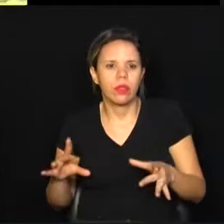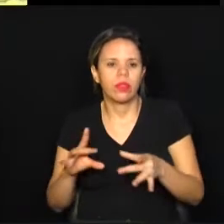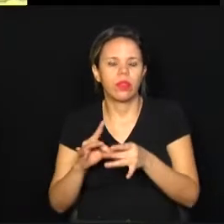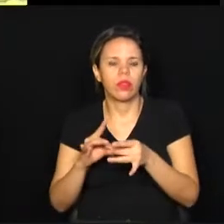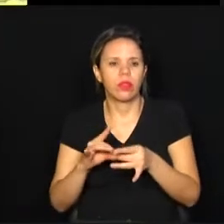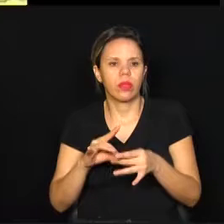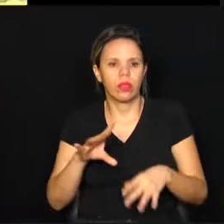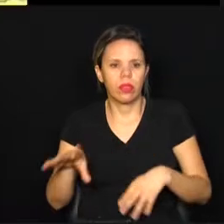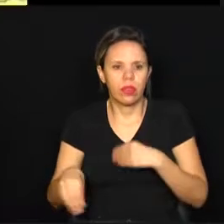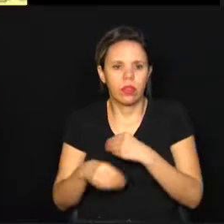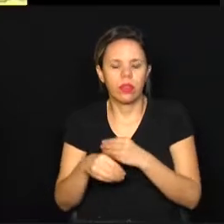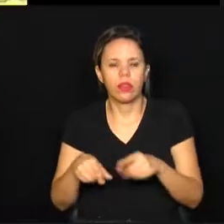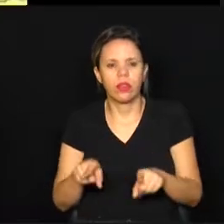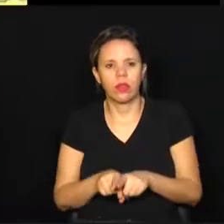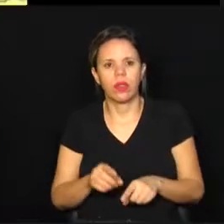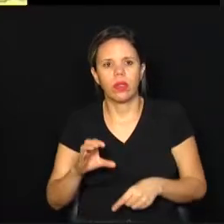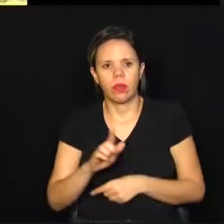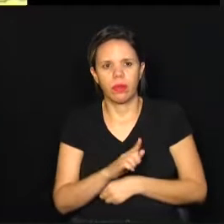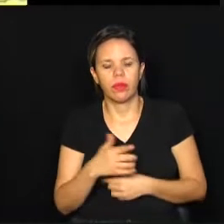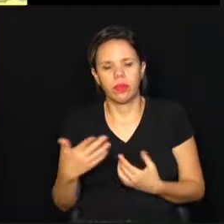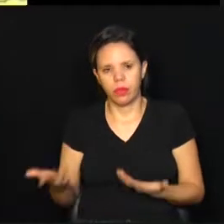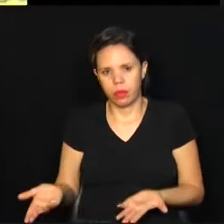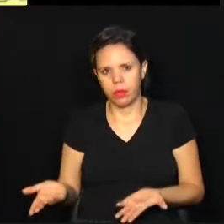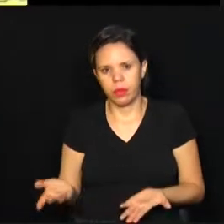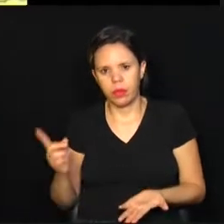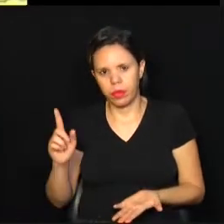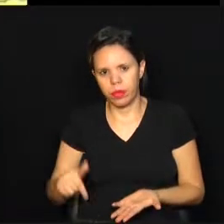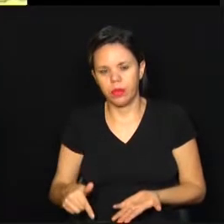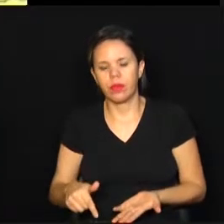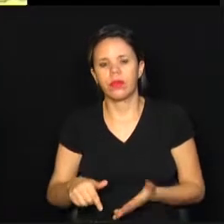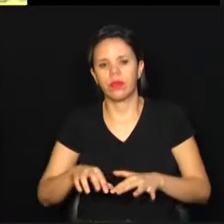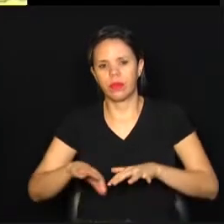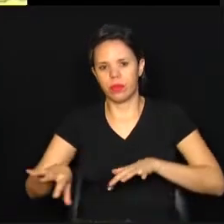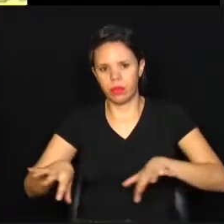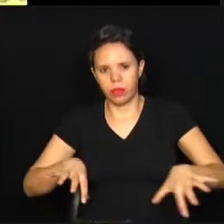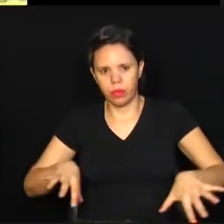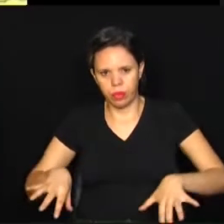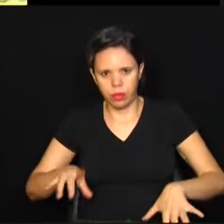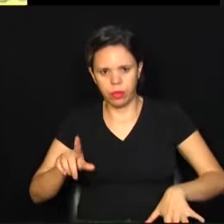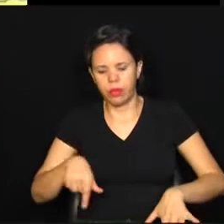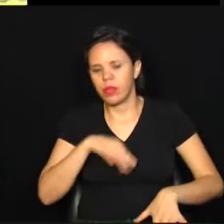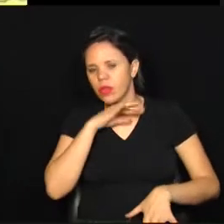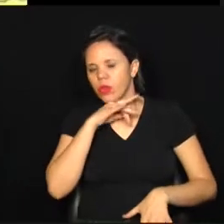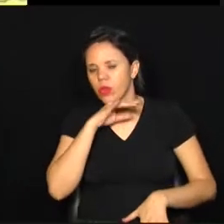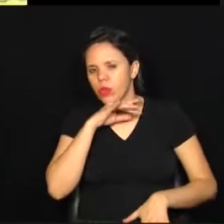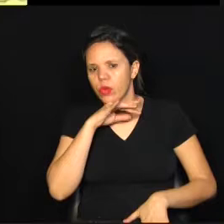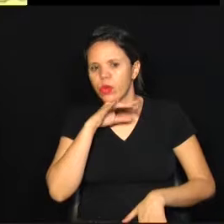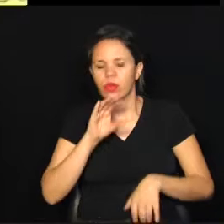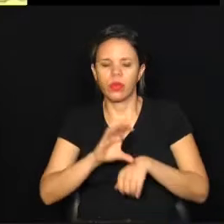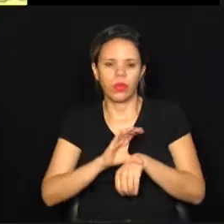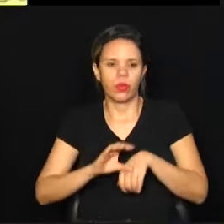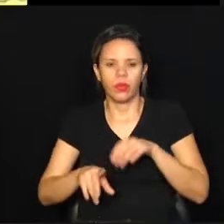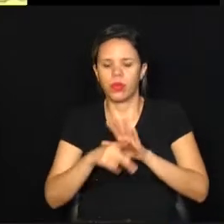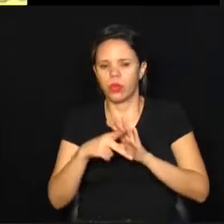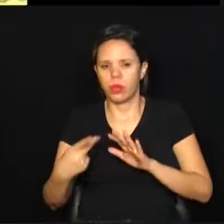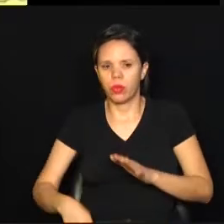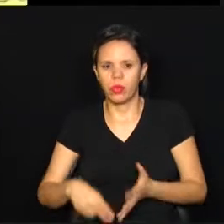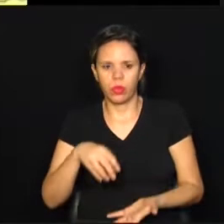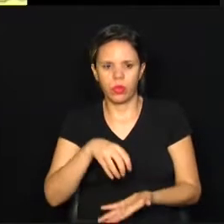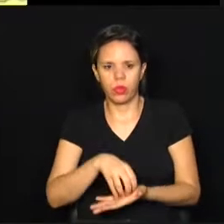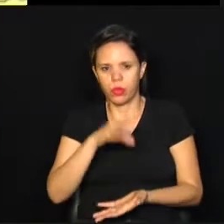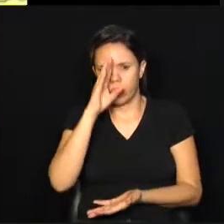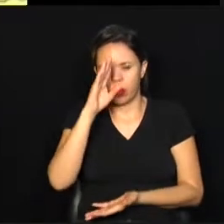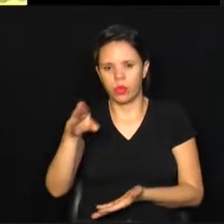de conectar esse Campo Grande. Então, esta fragmentação, ela é ruim para a constituição da própria centralidade, do